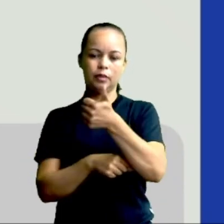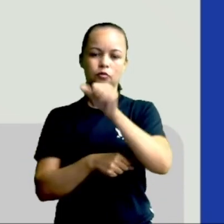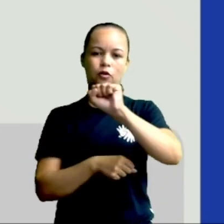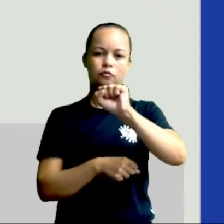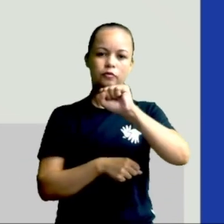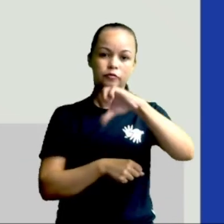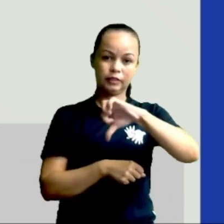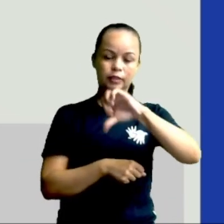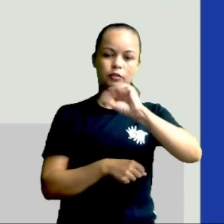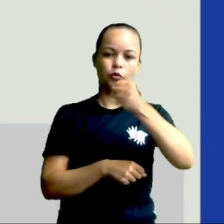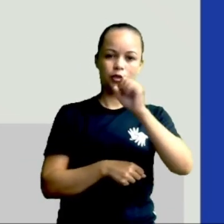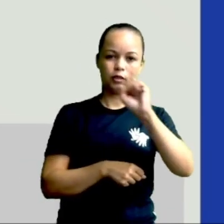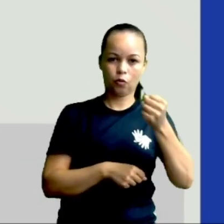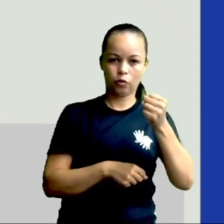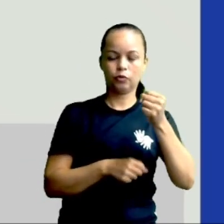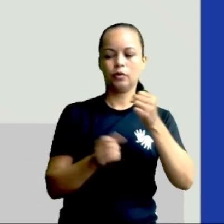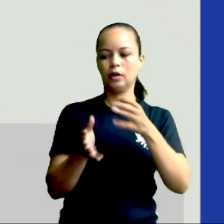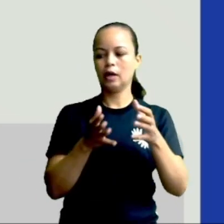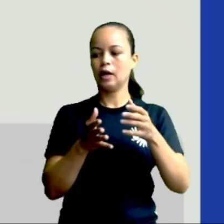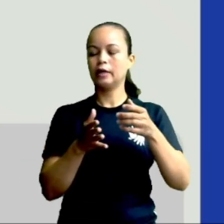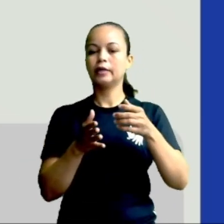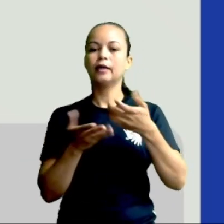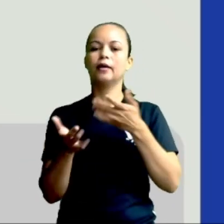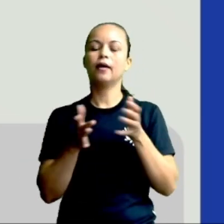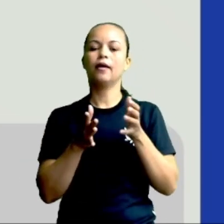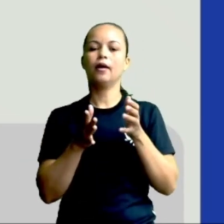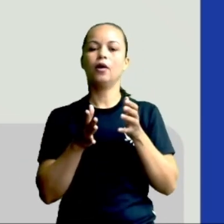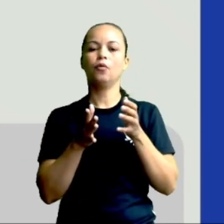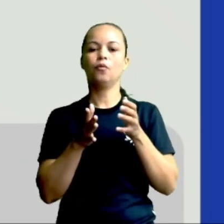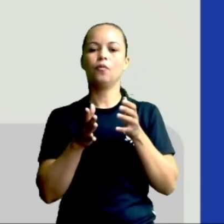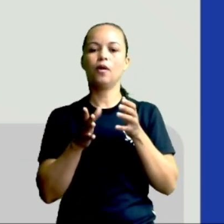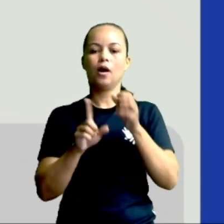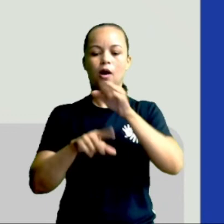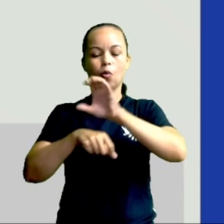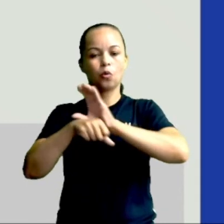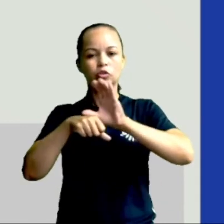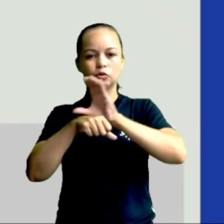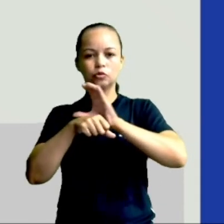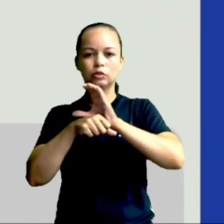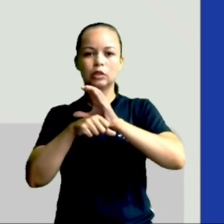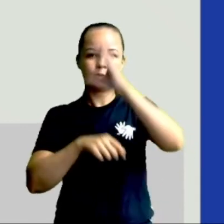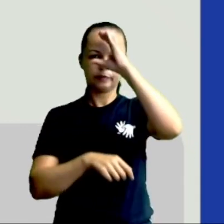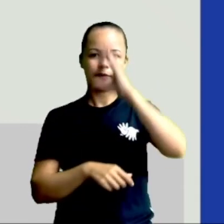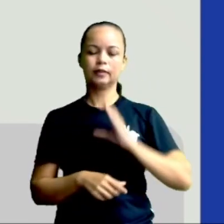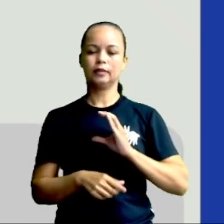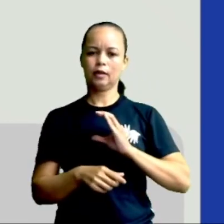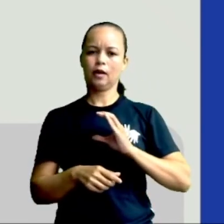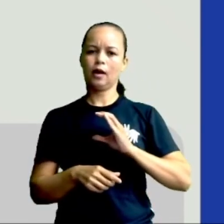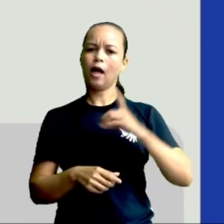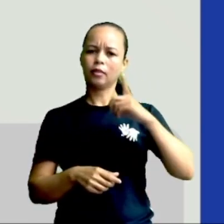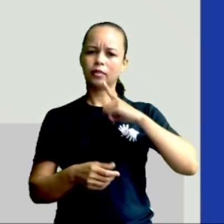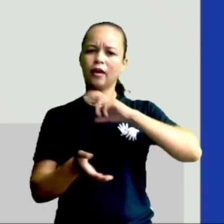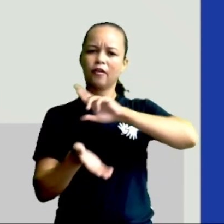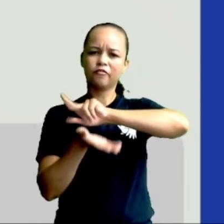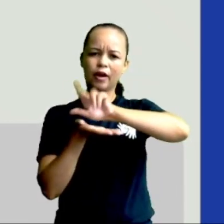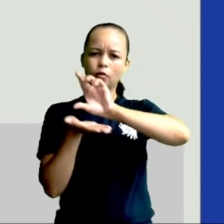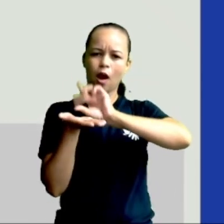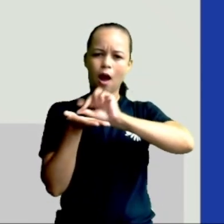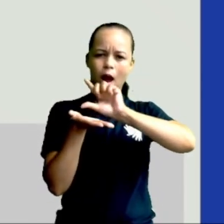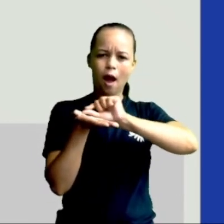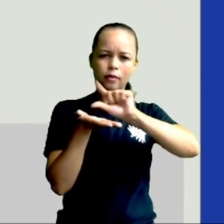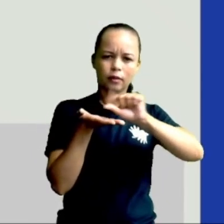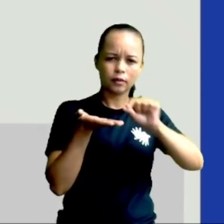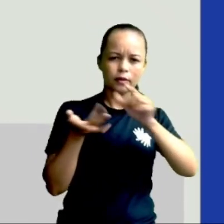1988, conhecida como a Constituição Cidadã, porque possui muitos artigos que garantem os